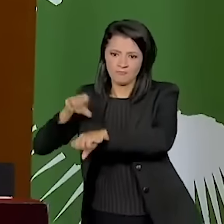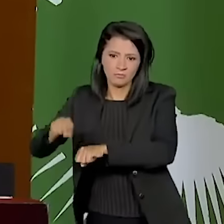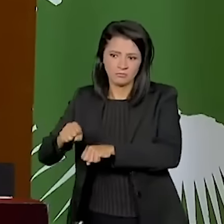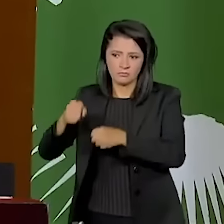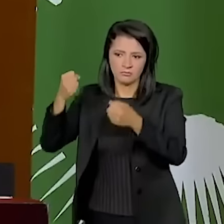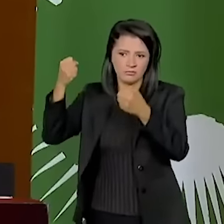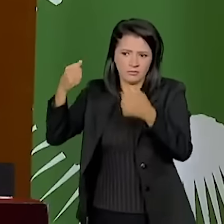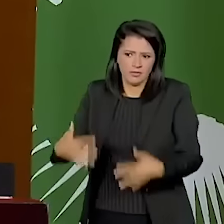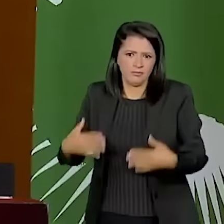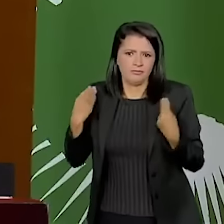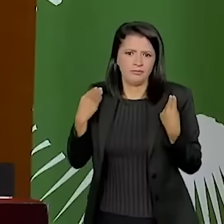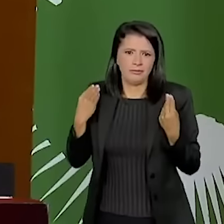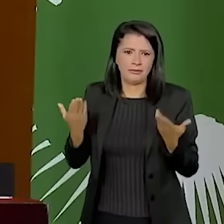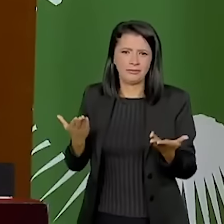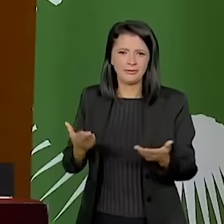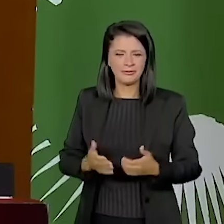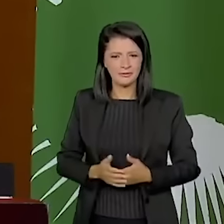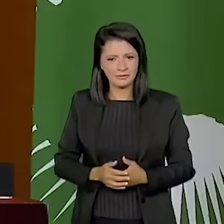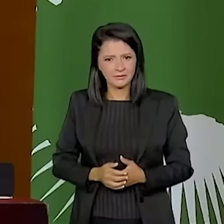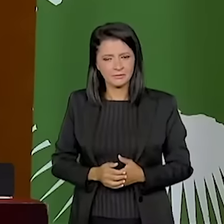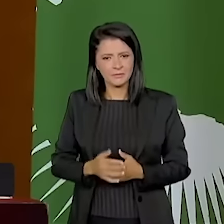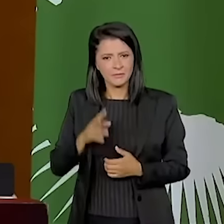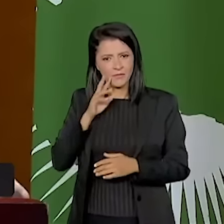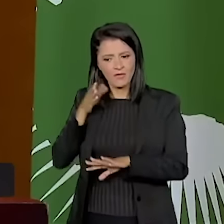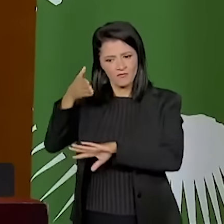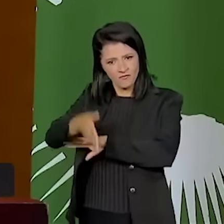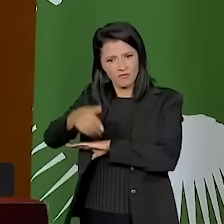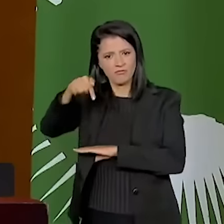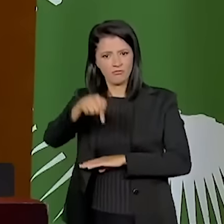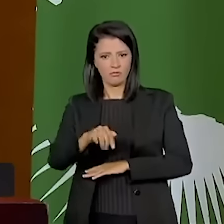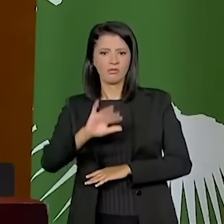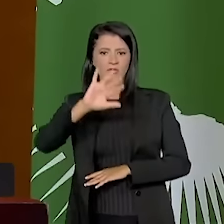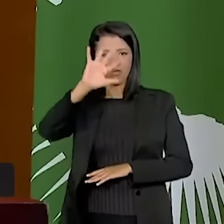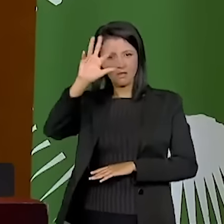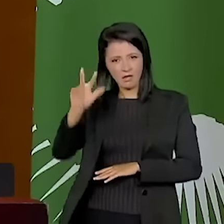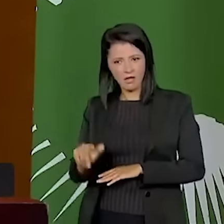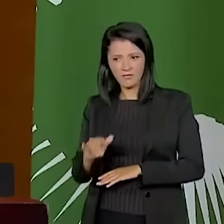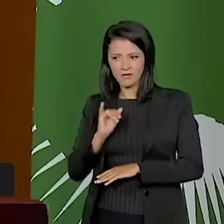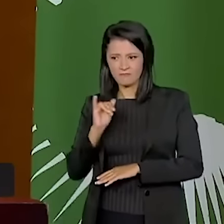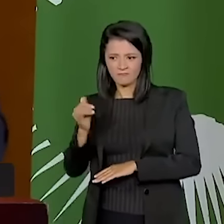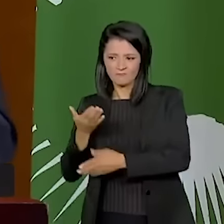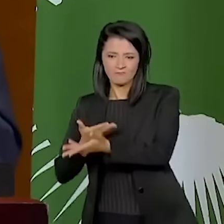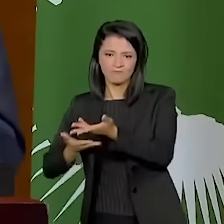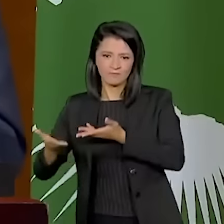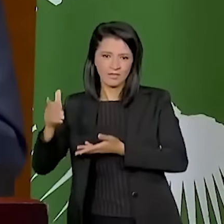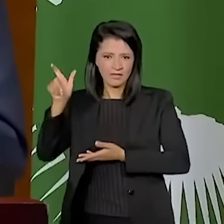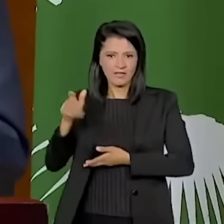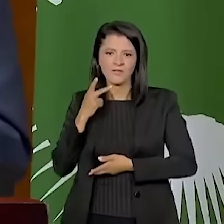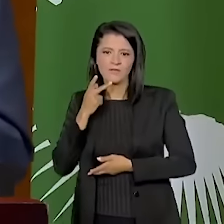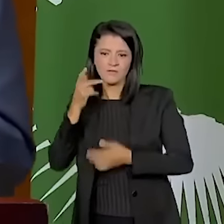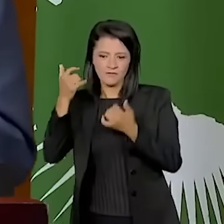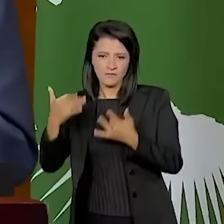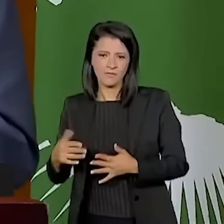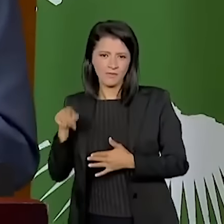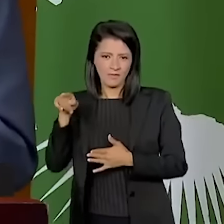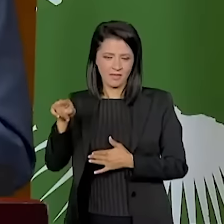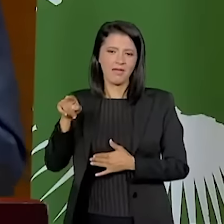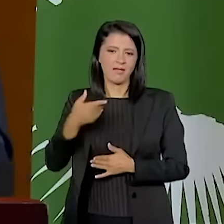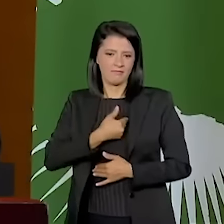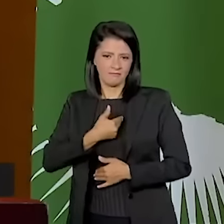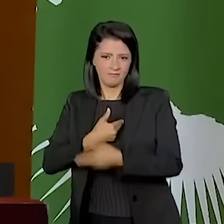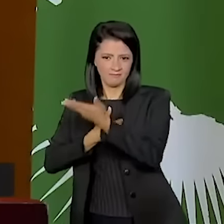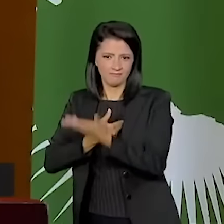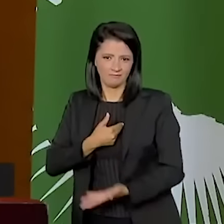explicação. Então, vir à África e dizer aos companheiros africanos e às companheiras africanas